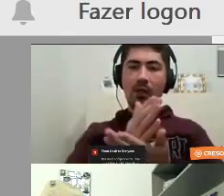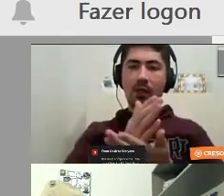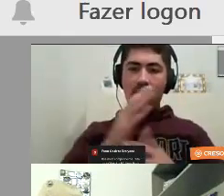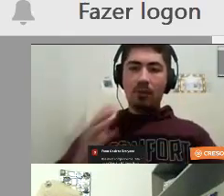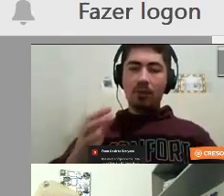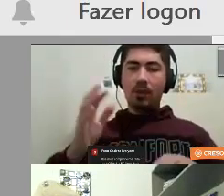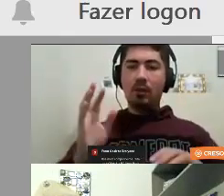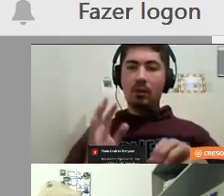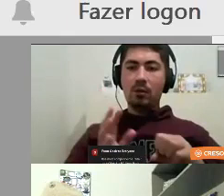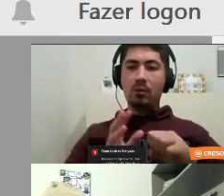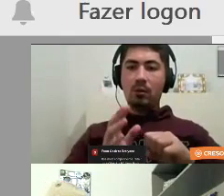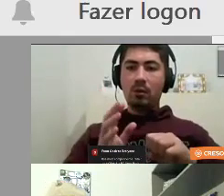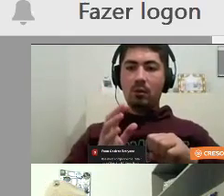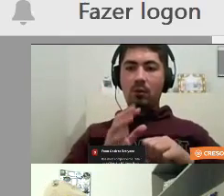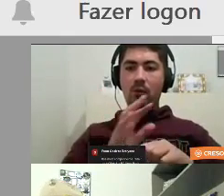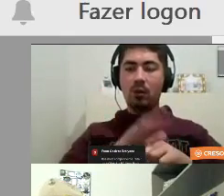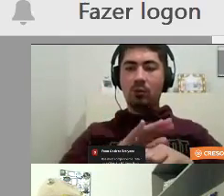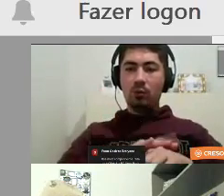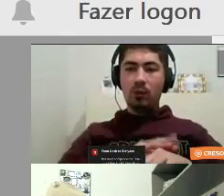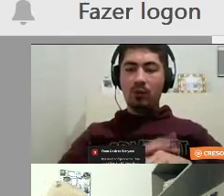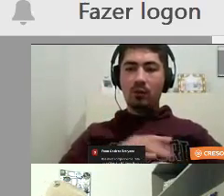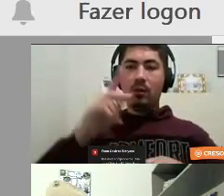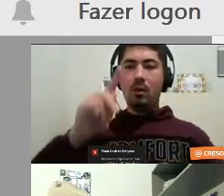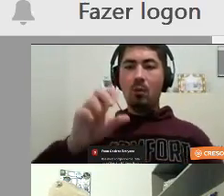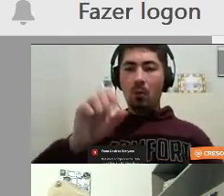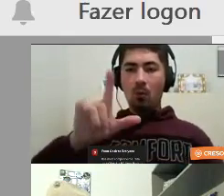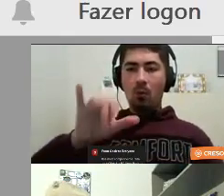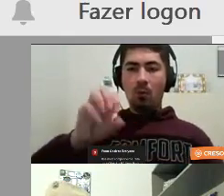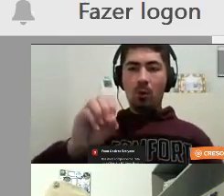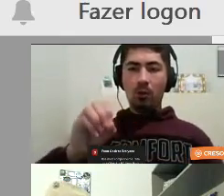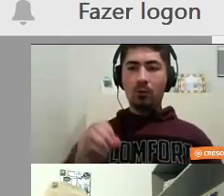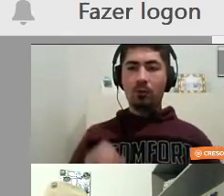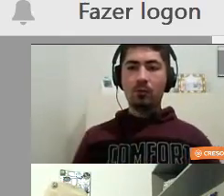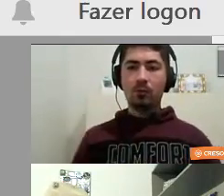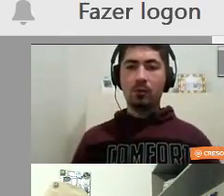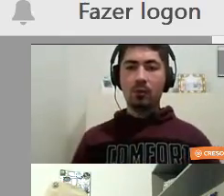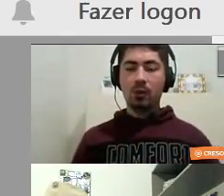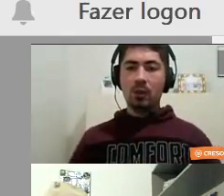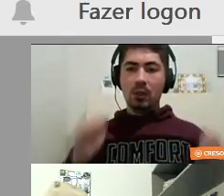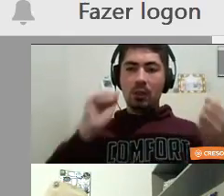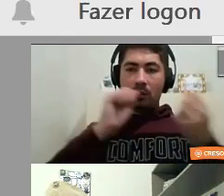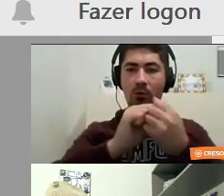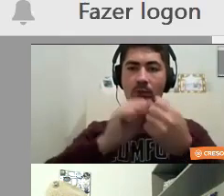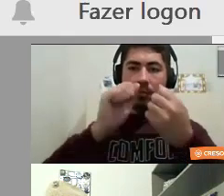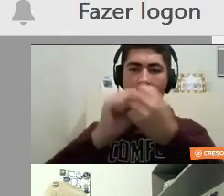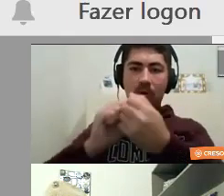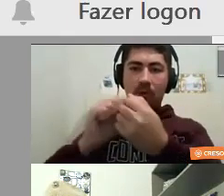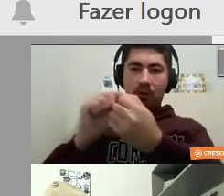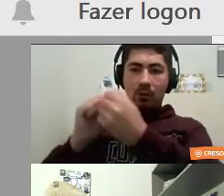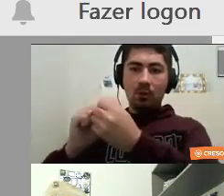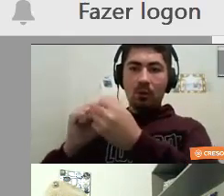voluntário dos nossos colegas, obviamente, junto com muitos países que apoiaram essa